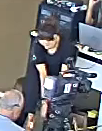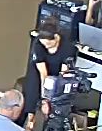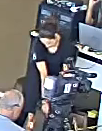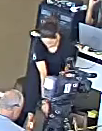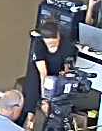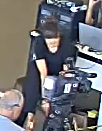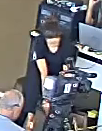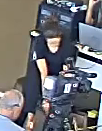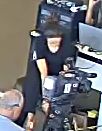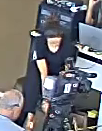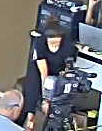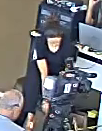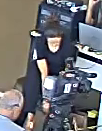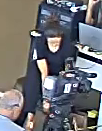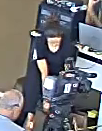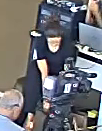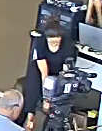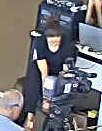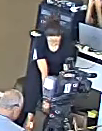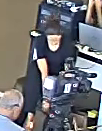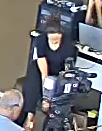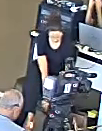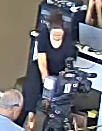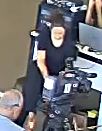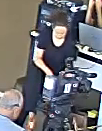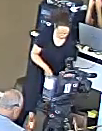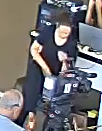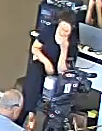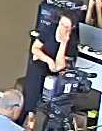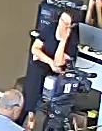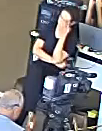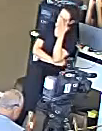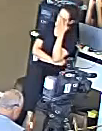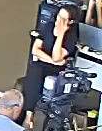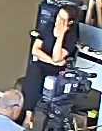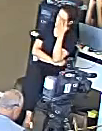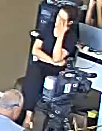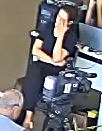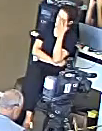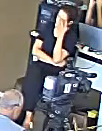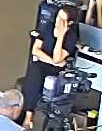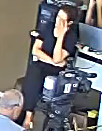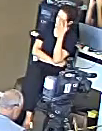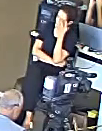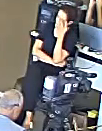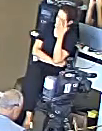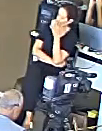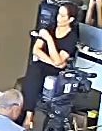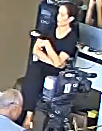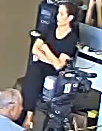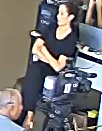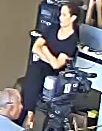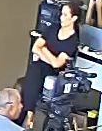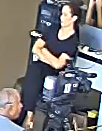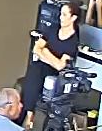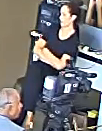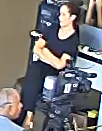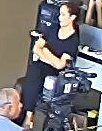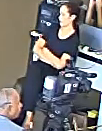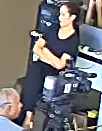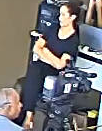todos os ônibus T que estar acessível a pessoa com deficiência a partir de 2 de Dezembro